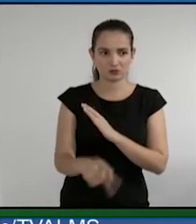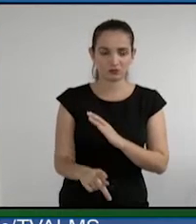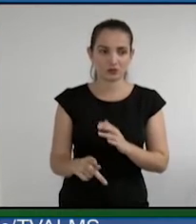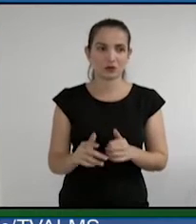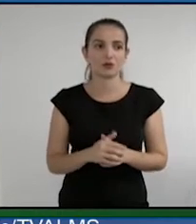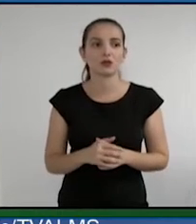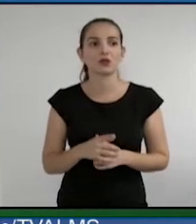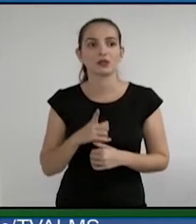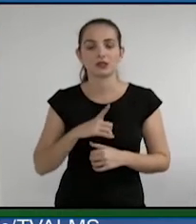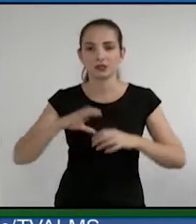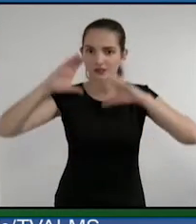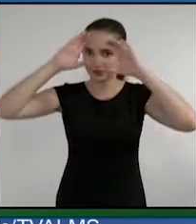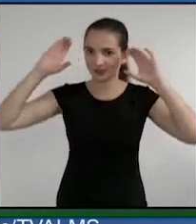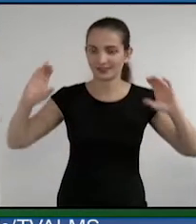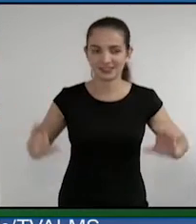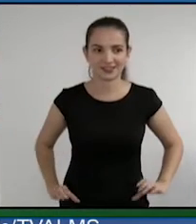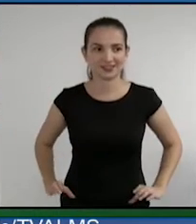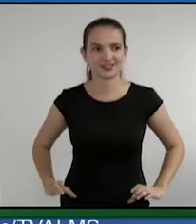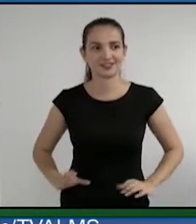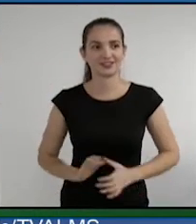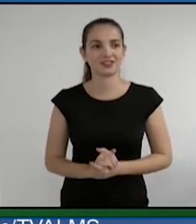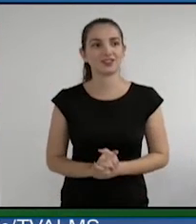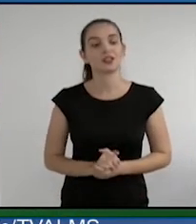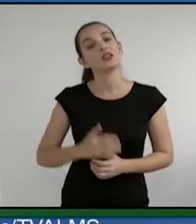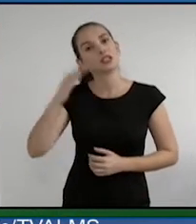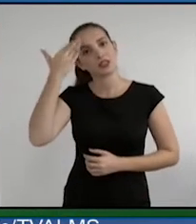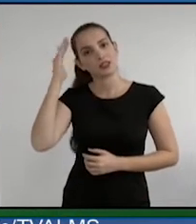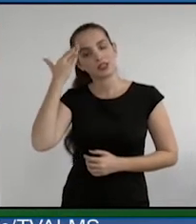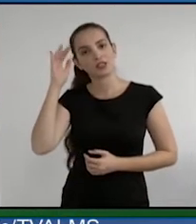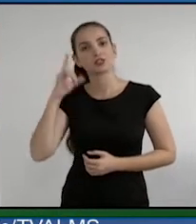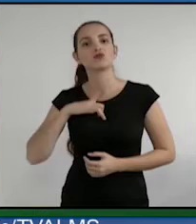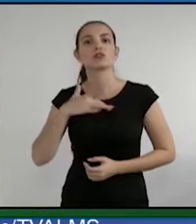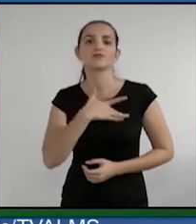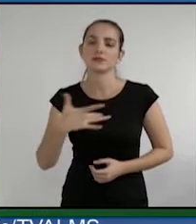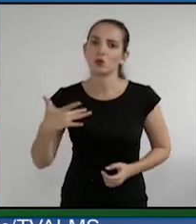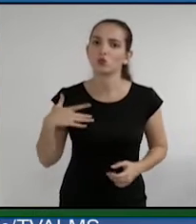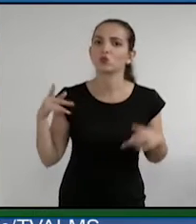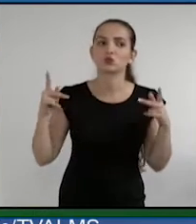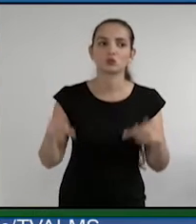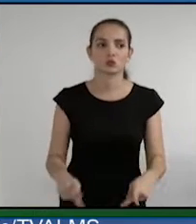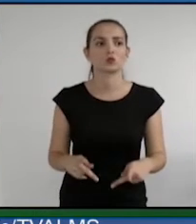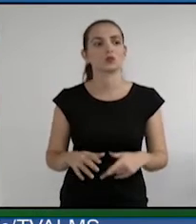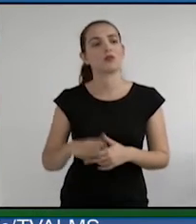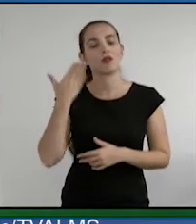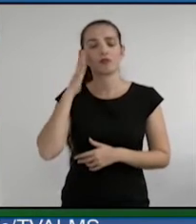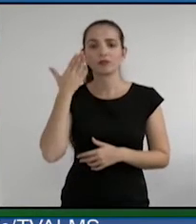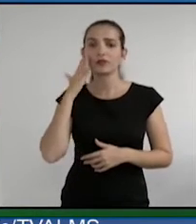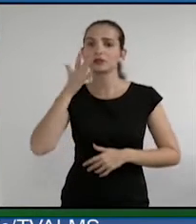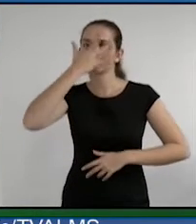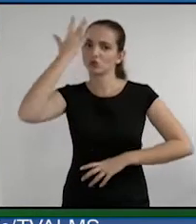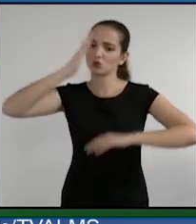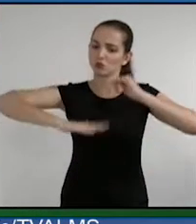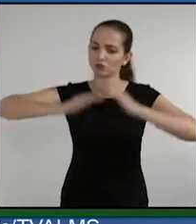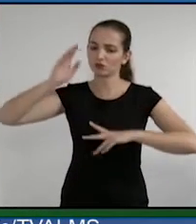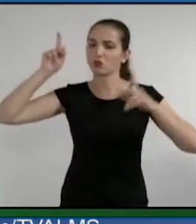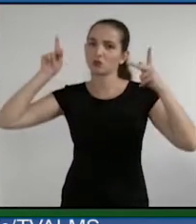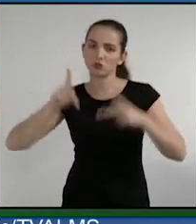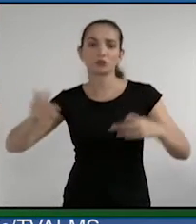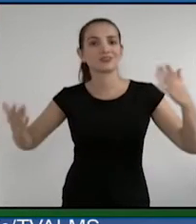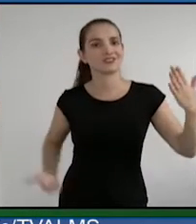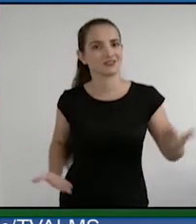que protege o cidadão, que entende que saúde pública, entende que funcionário público, que